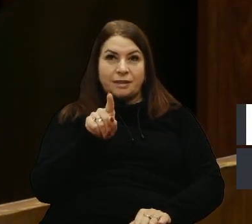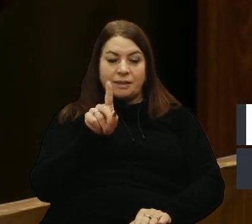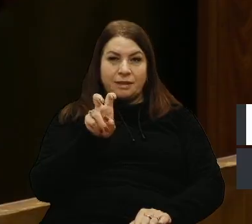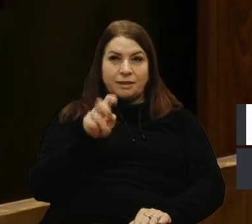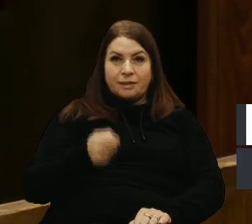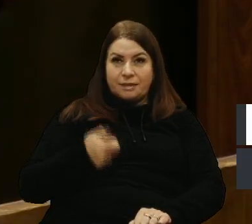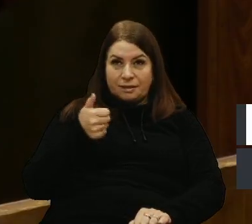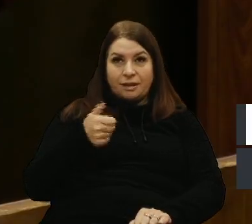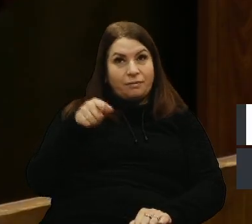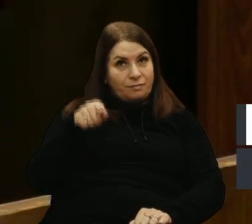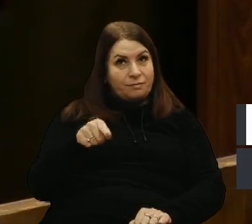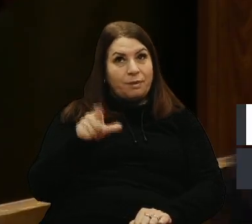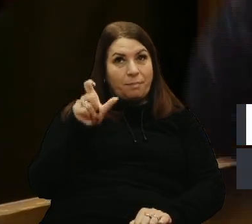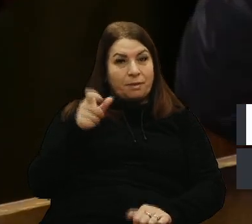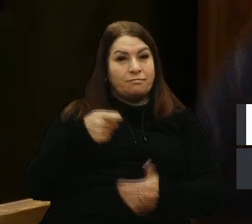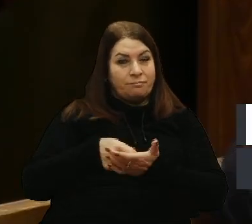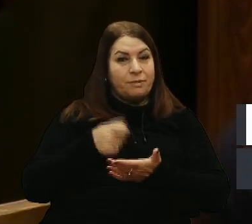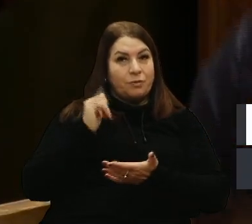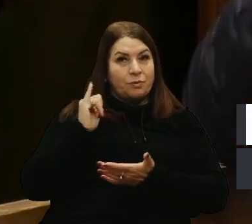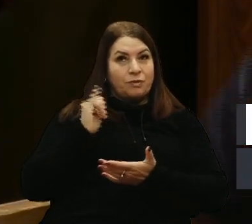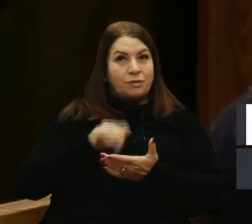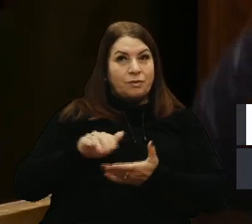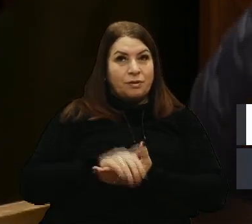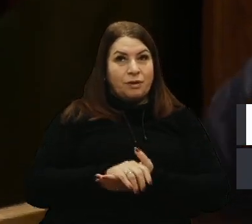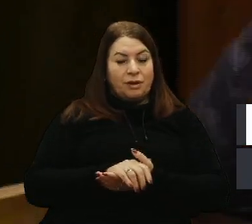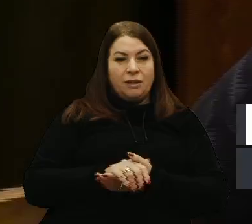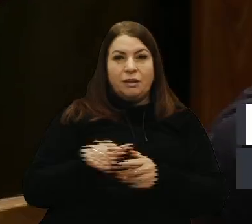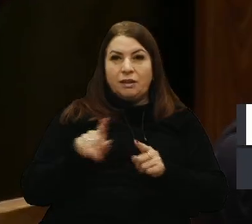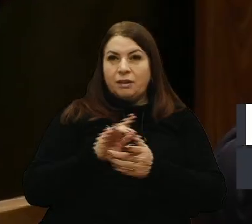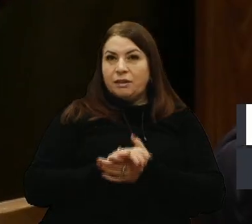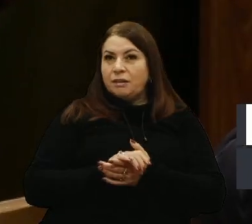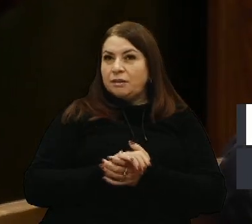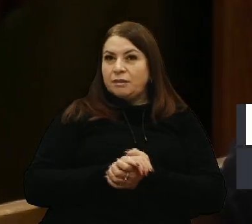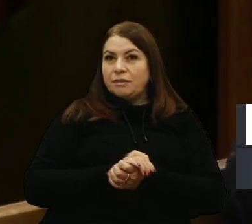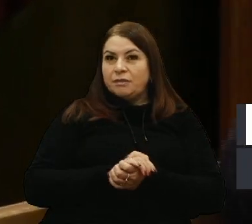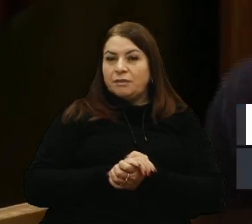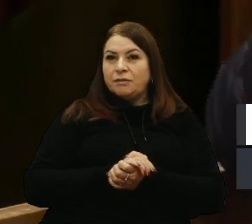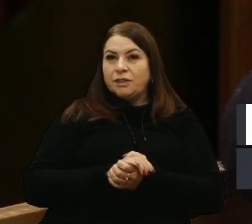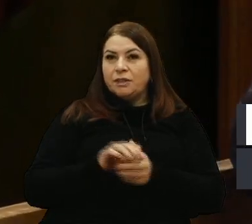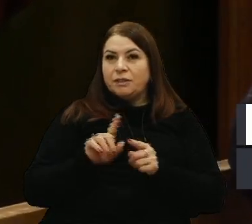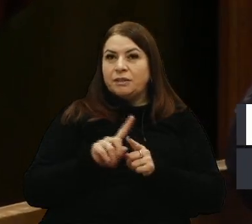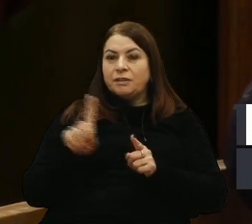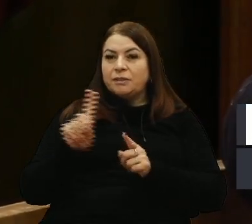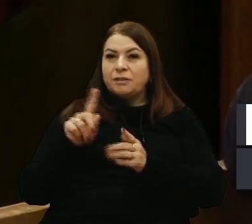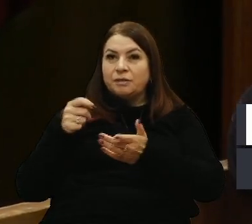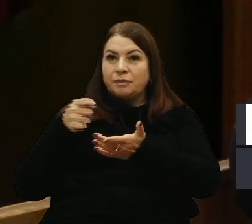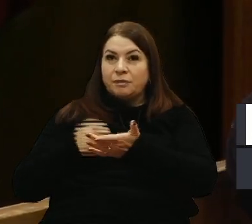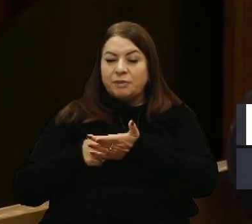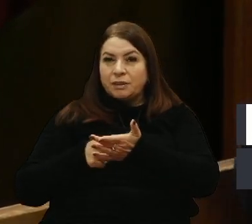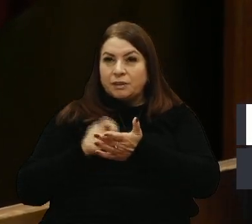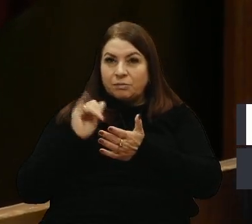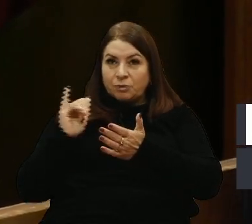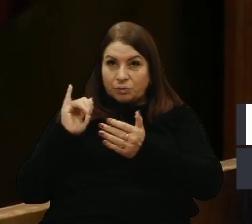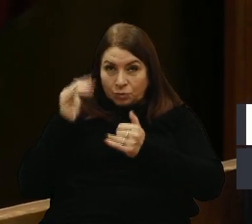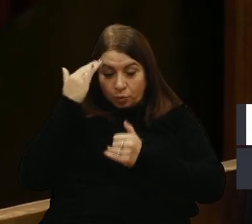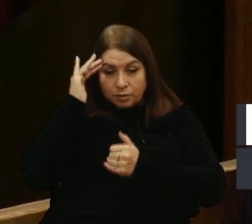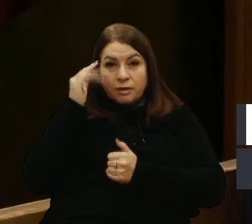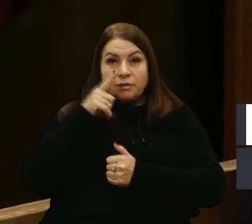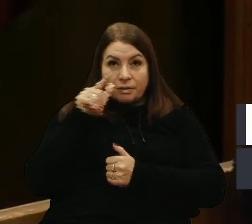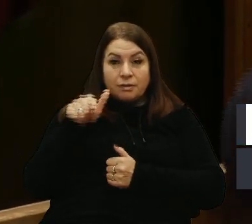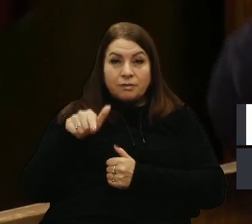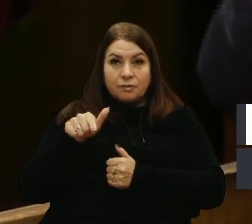6,15 a passagem de ônibus. Sem subsídio. Você de casa consegue entender